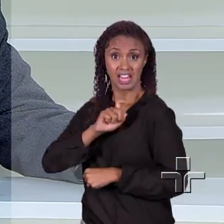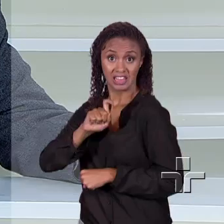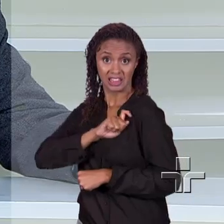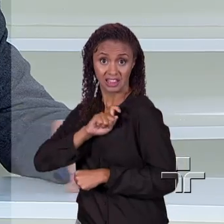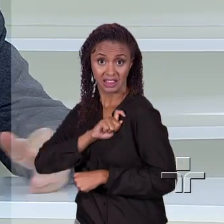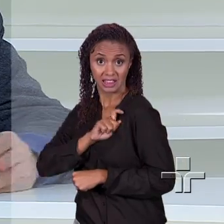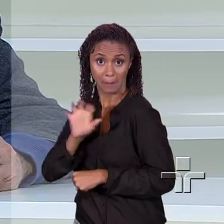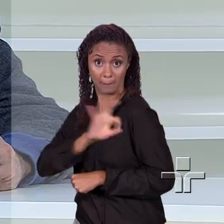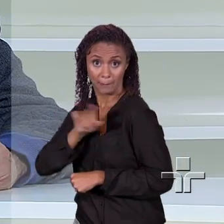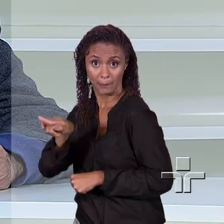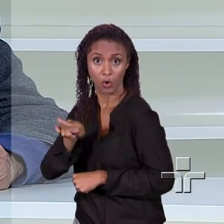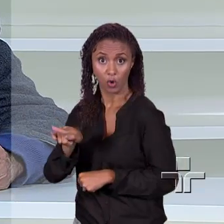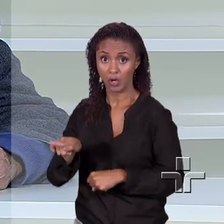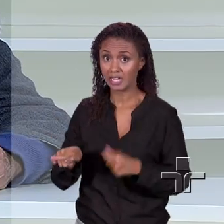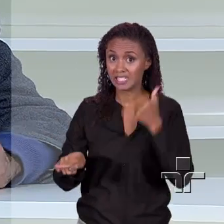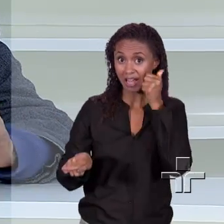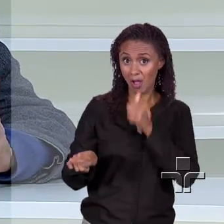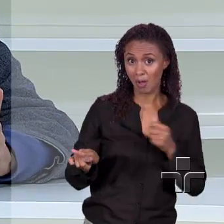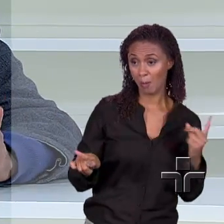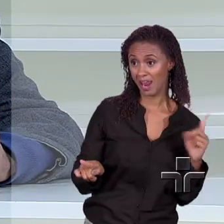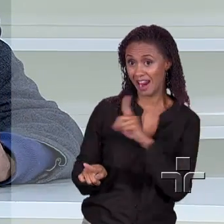delegacia. Então,